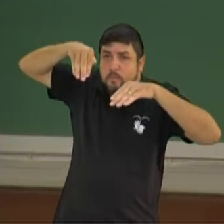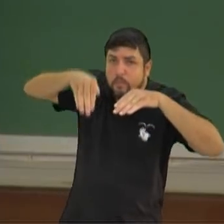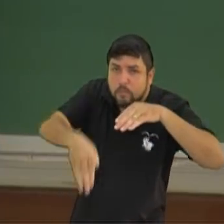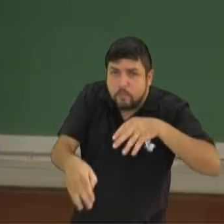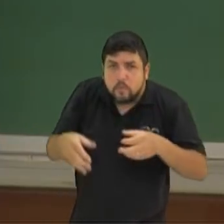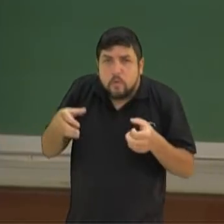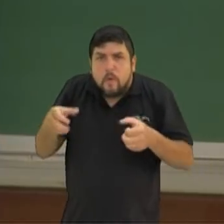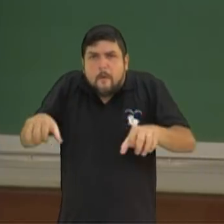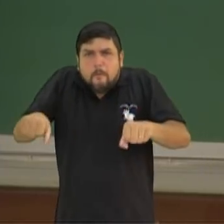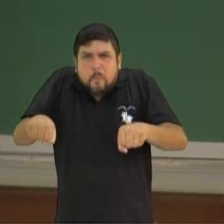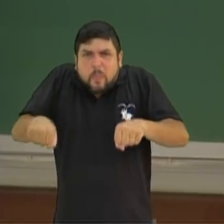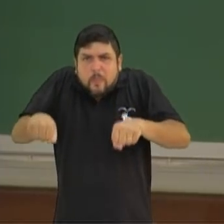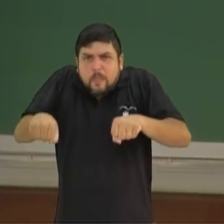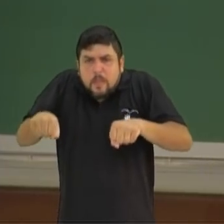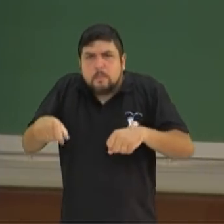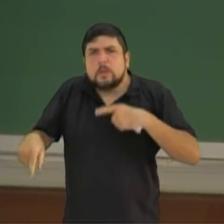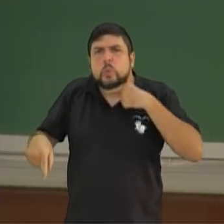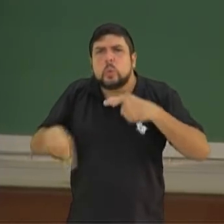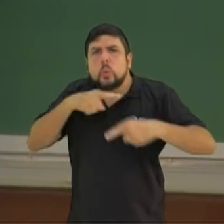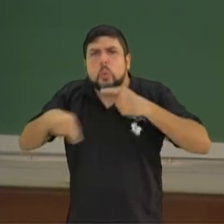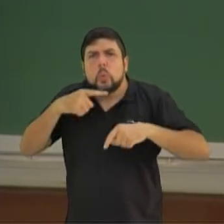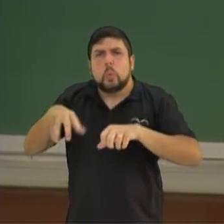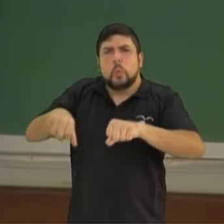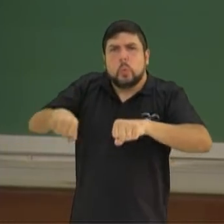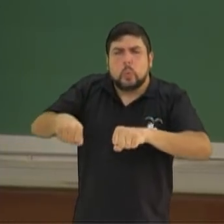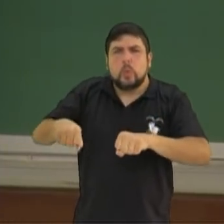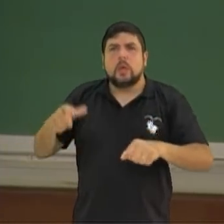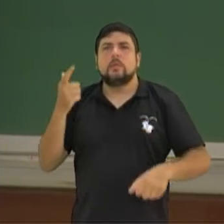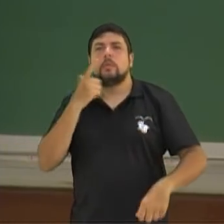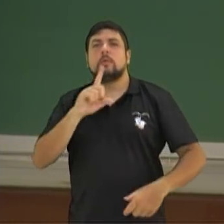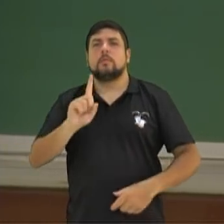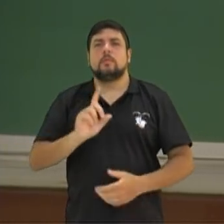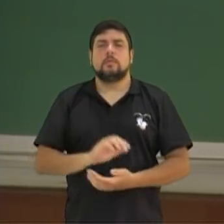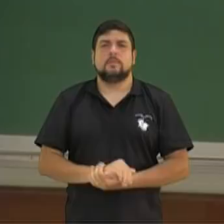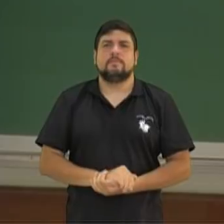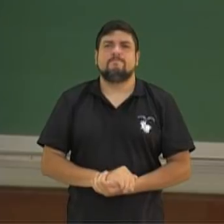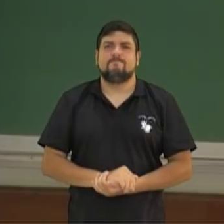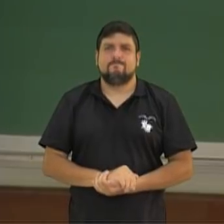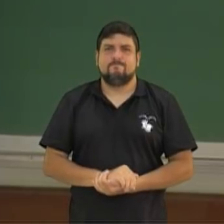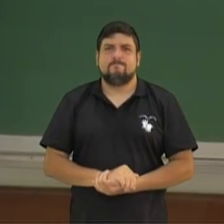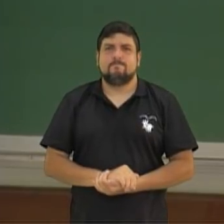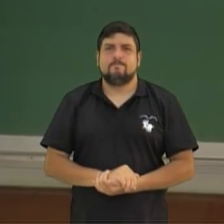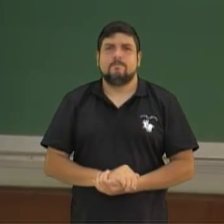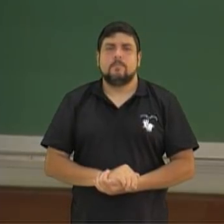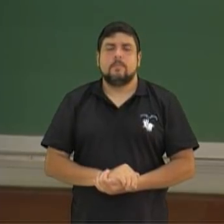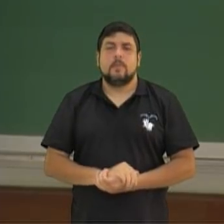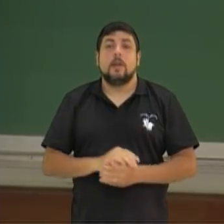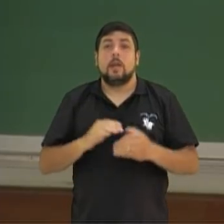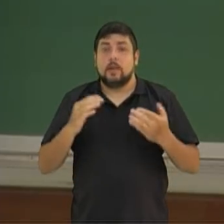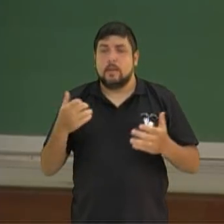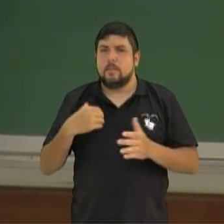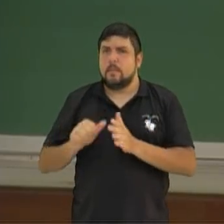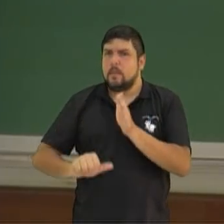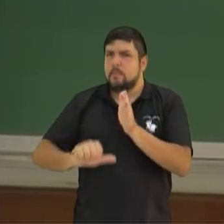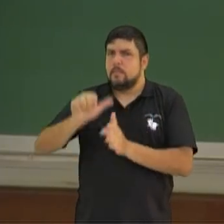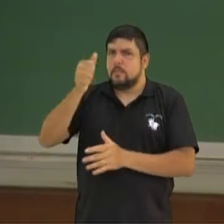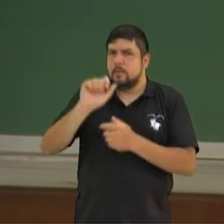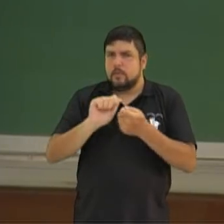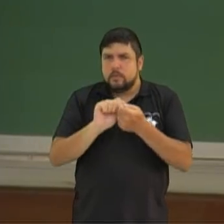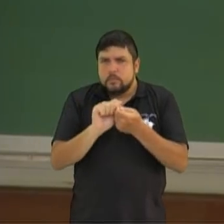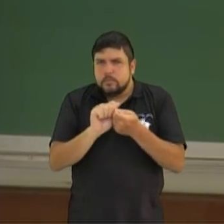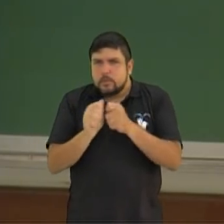íngremes, né, das encostas das trilhas. Então, olha só, as primeiras adaptações feitas